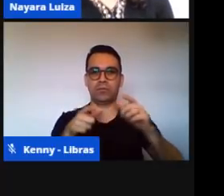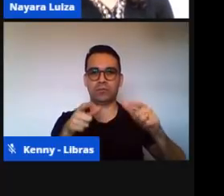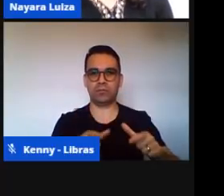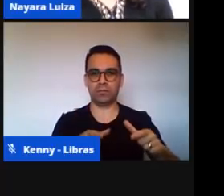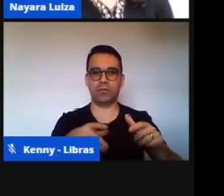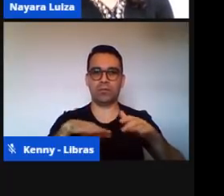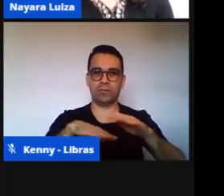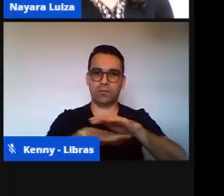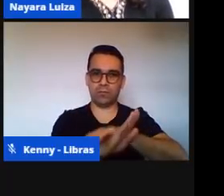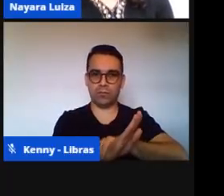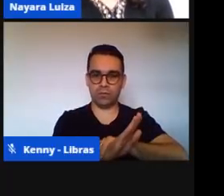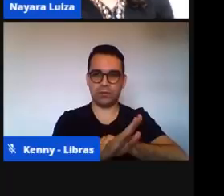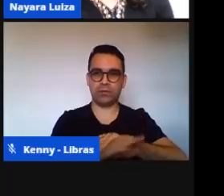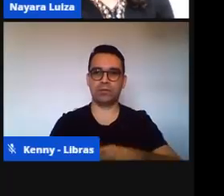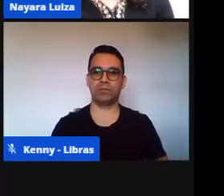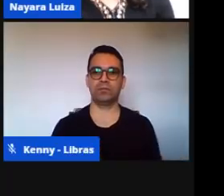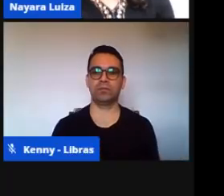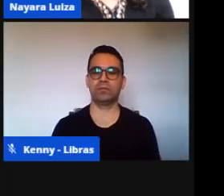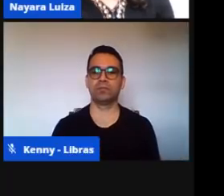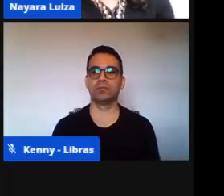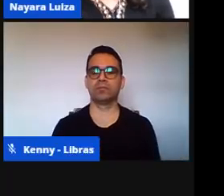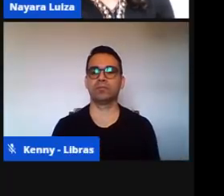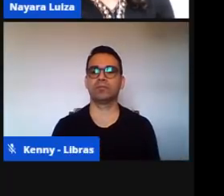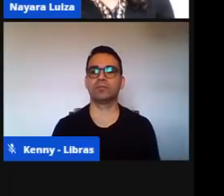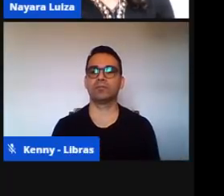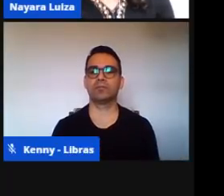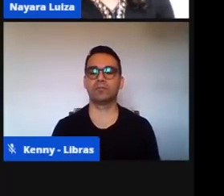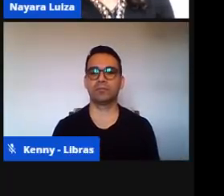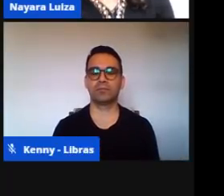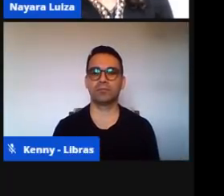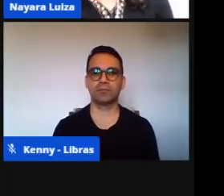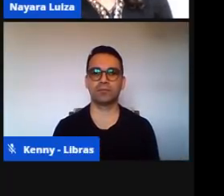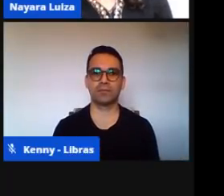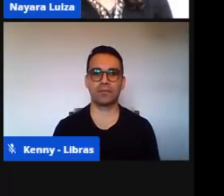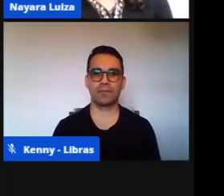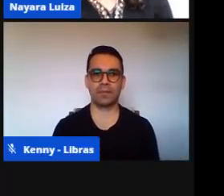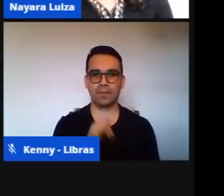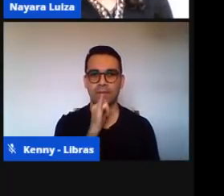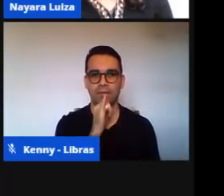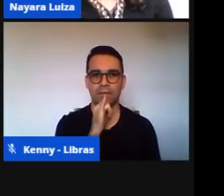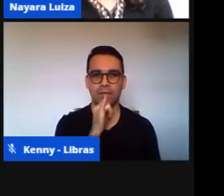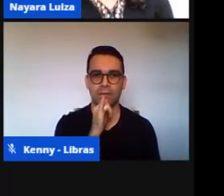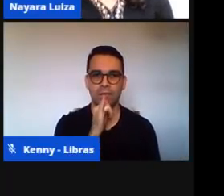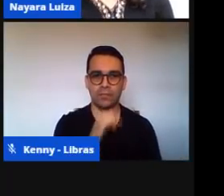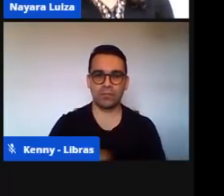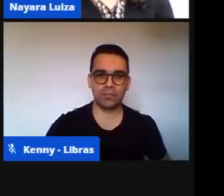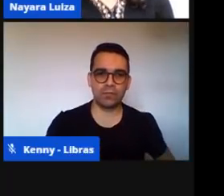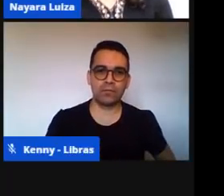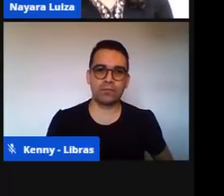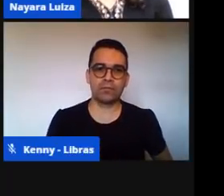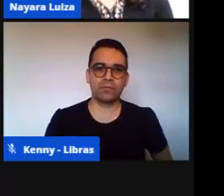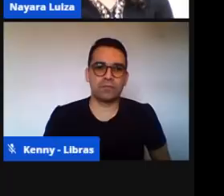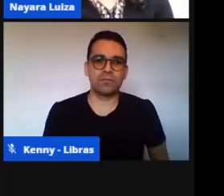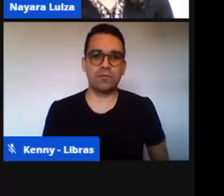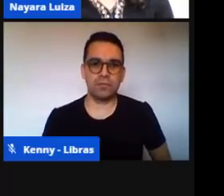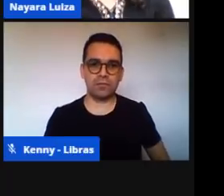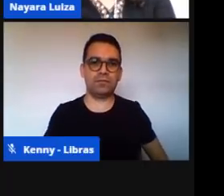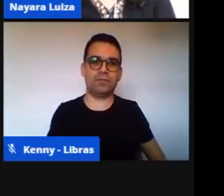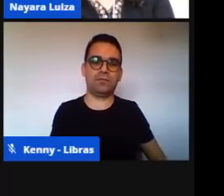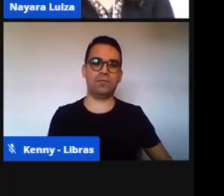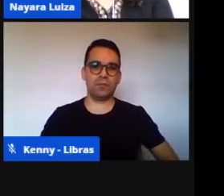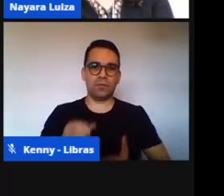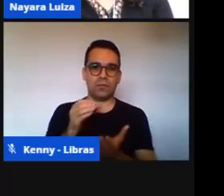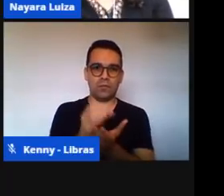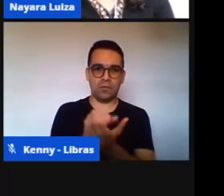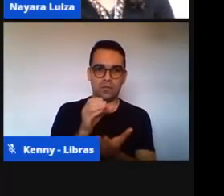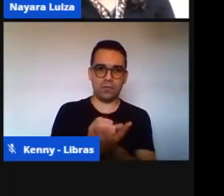Caso os copos, esses itens, sejam levados para fervura, eles vão ficar, logo após